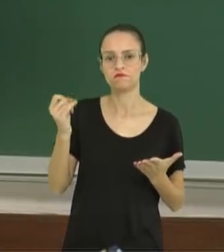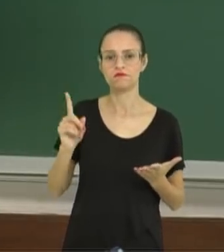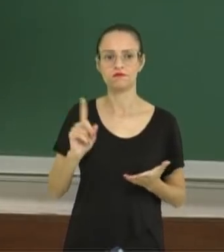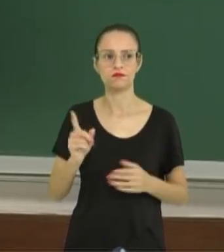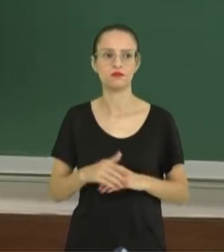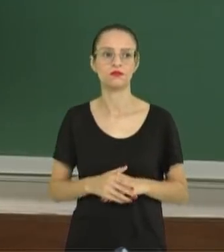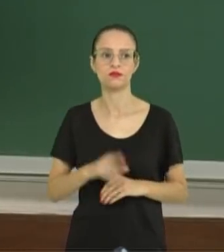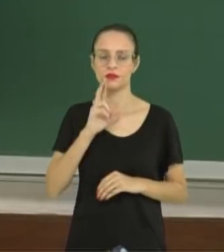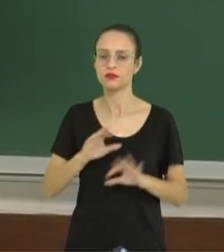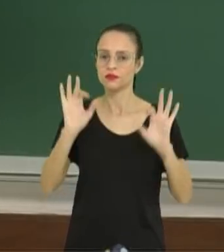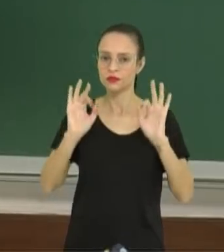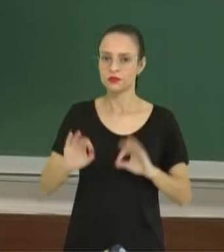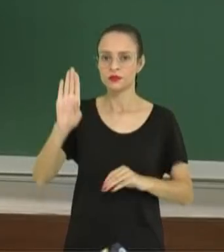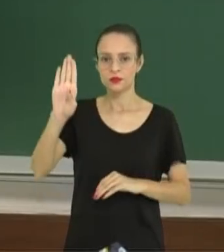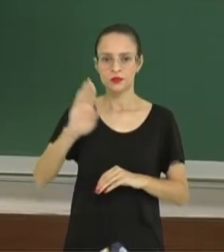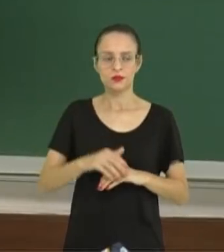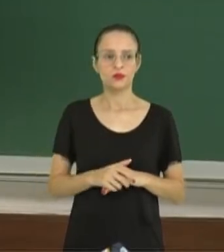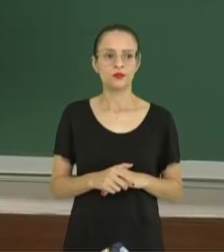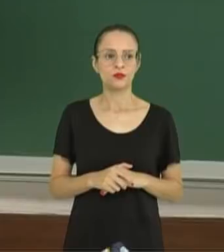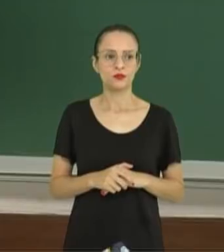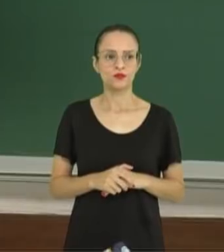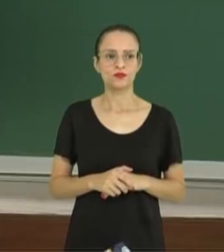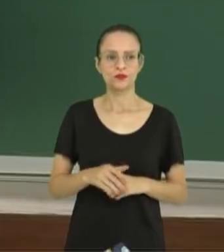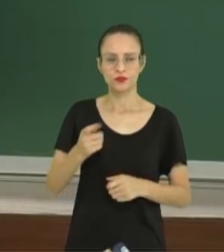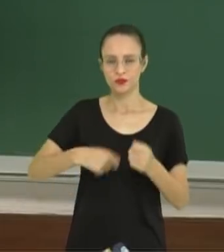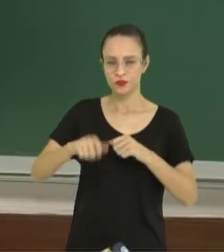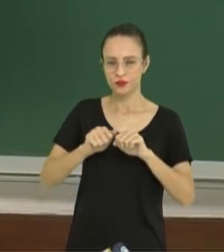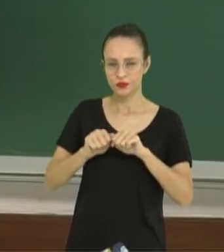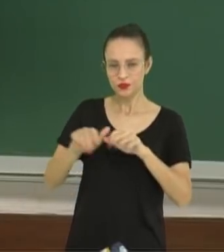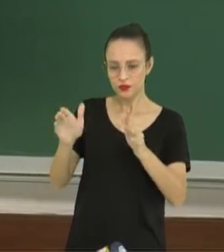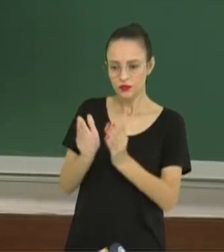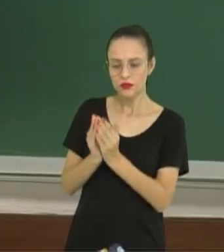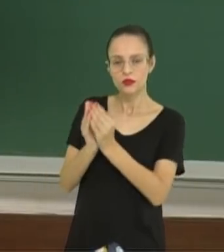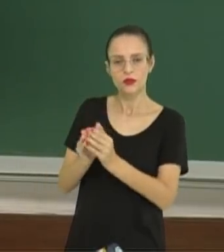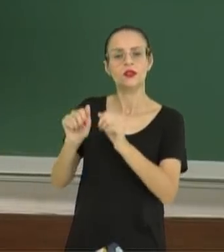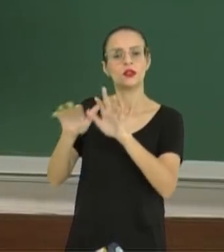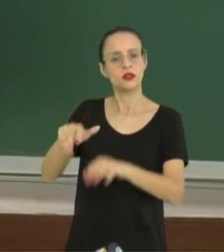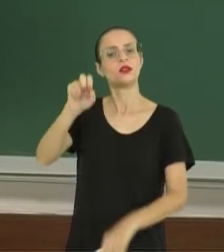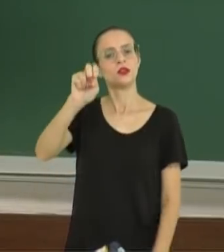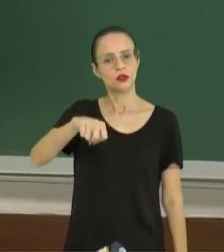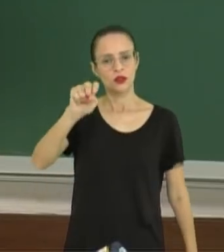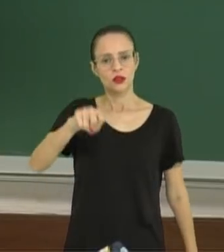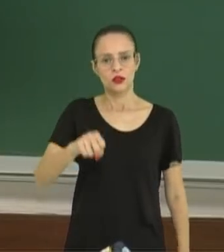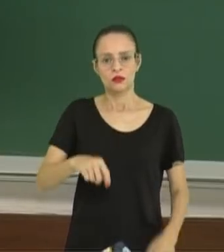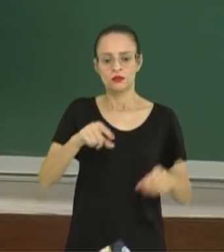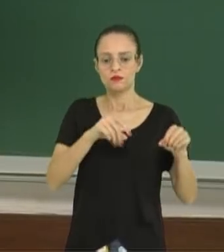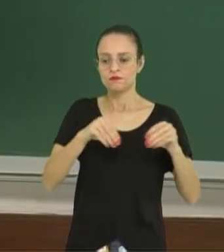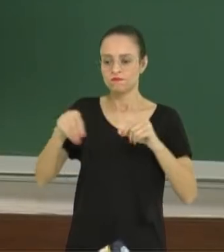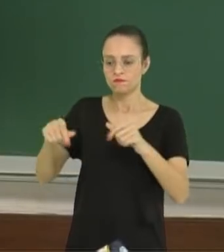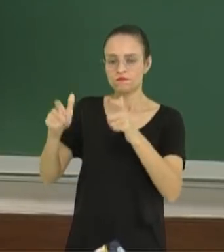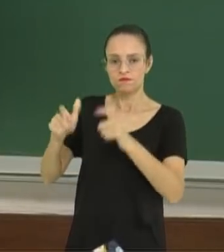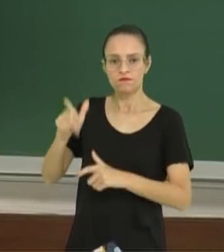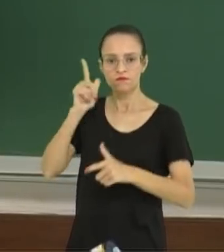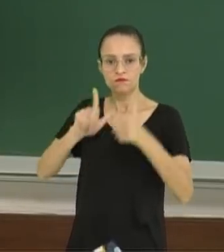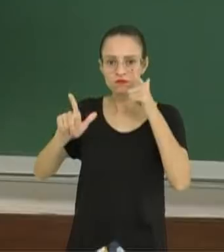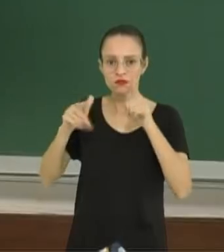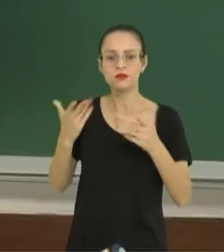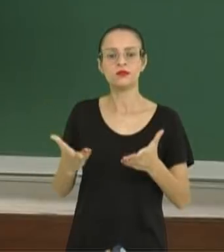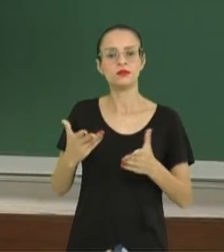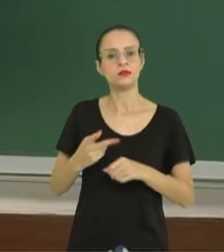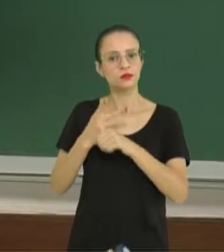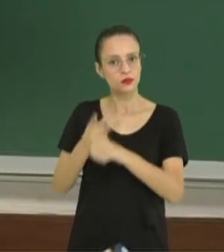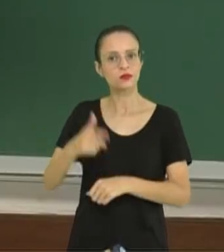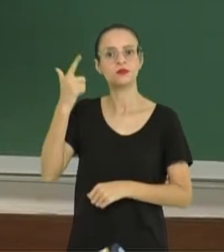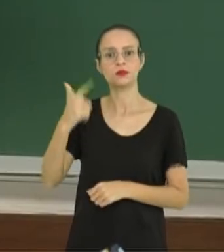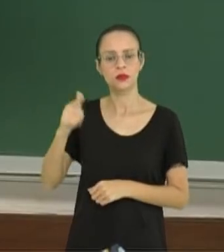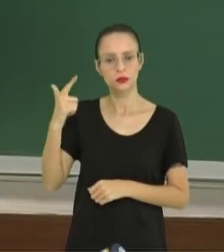resposta certa é a letra B. Com o mercantilismo, expandiu-se a navegação? Sim. A cada território conquistado, ia-se em busca de